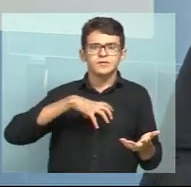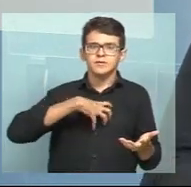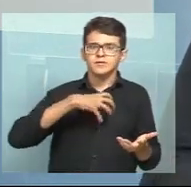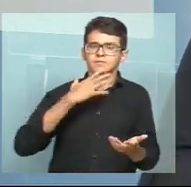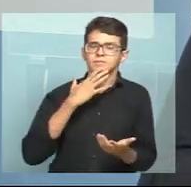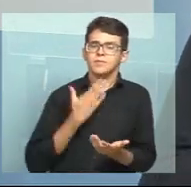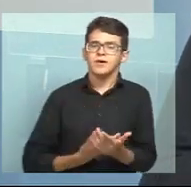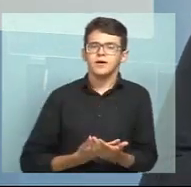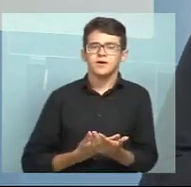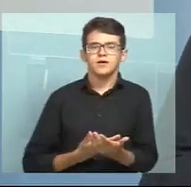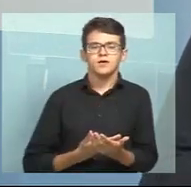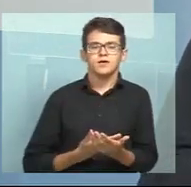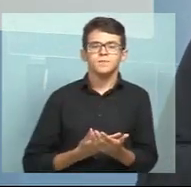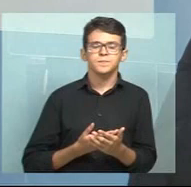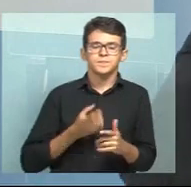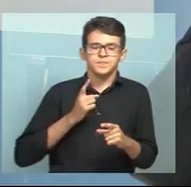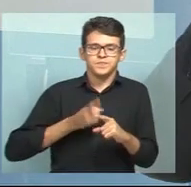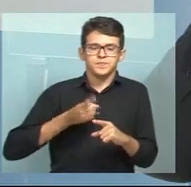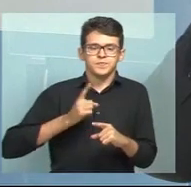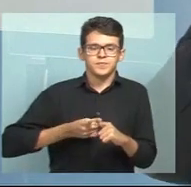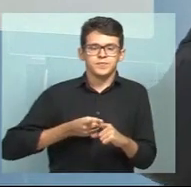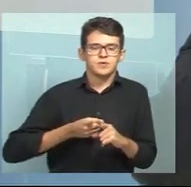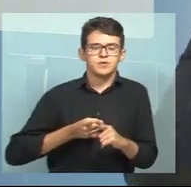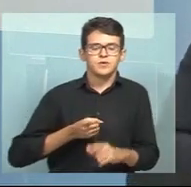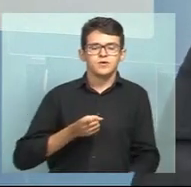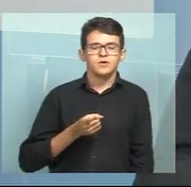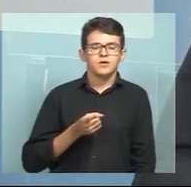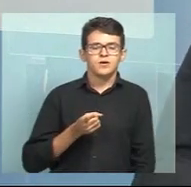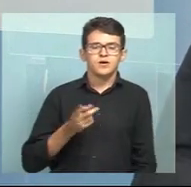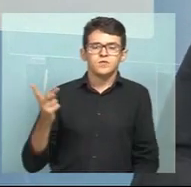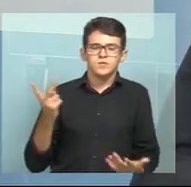estupefados, com o que foi dito.